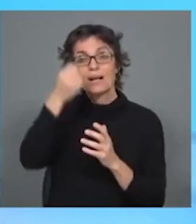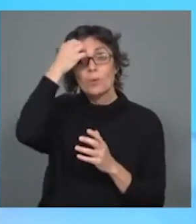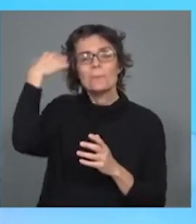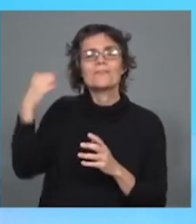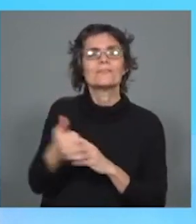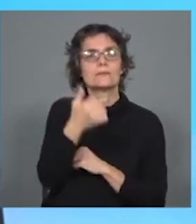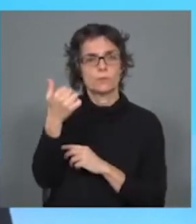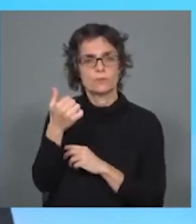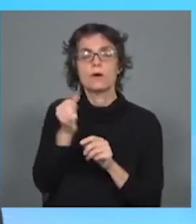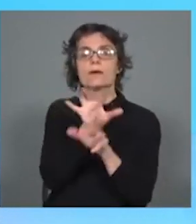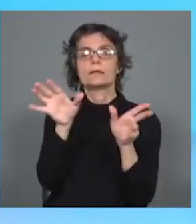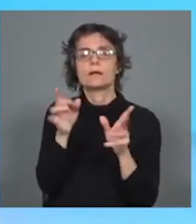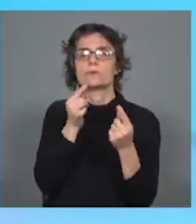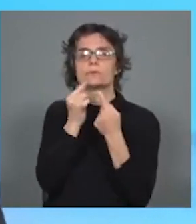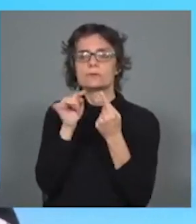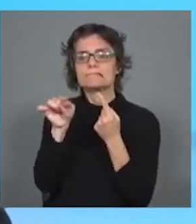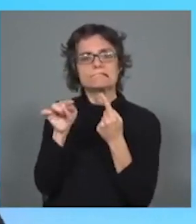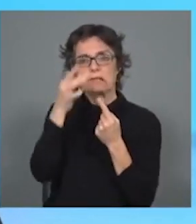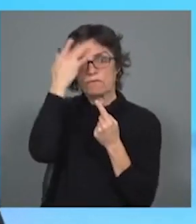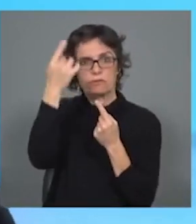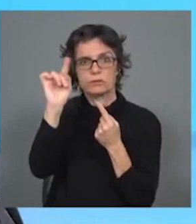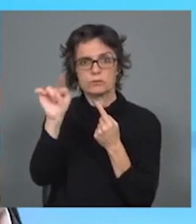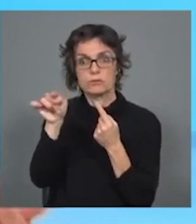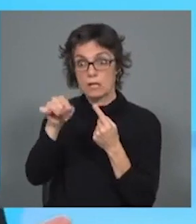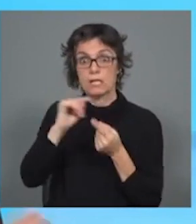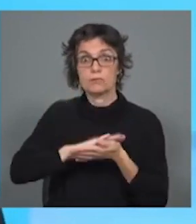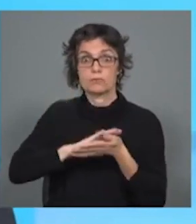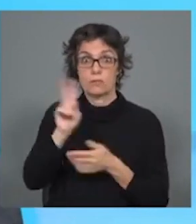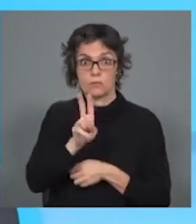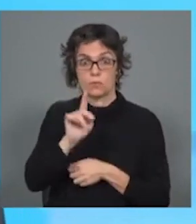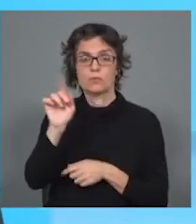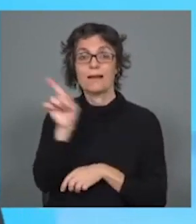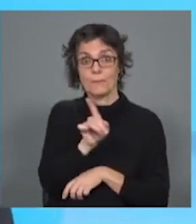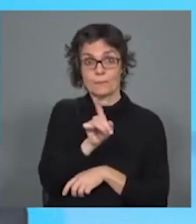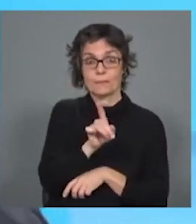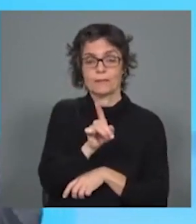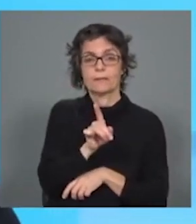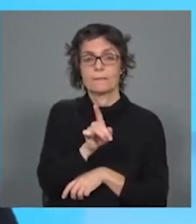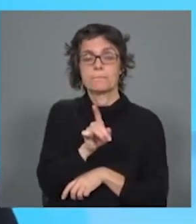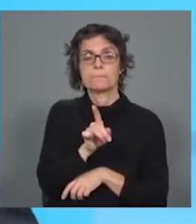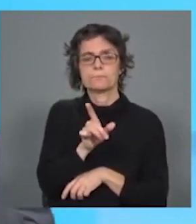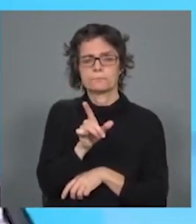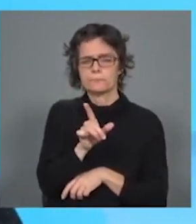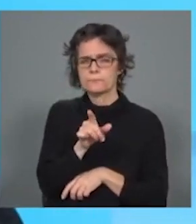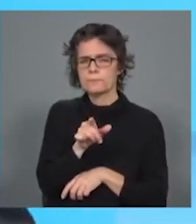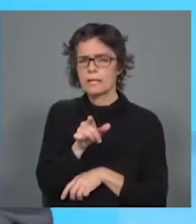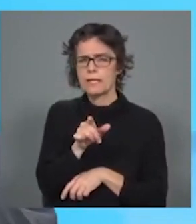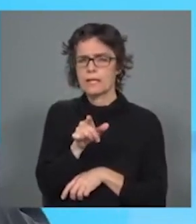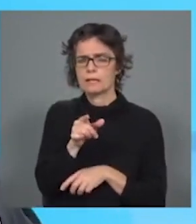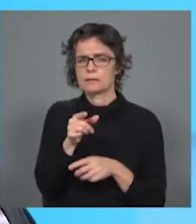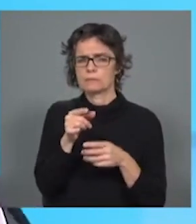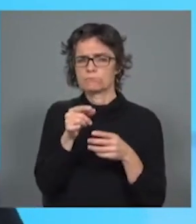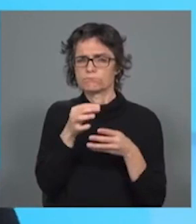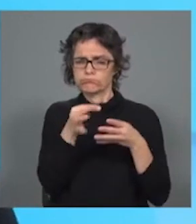não é fácil, este já é a segunda edição e foi revista. A primeira edição era uma edição muito mais assertiva, muito